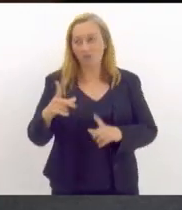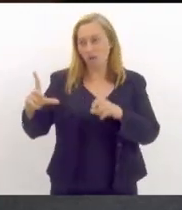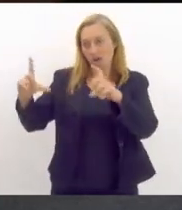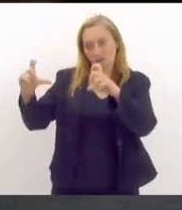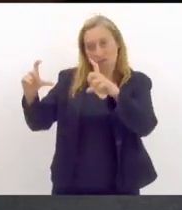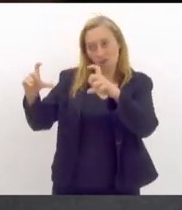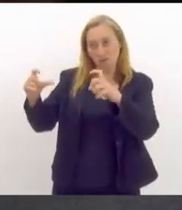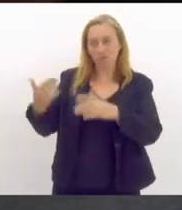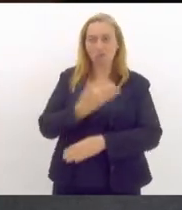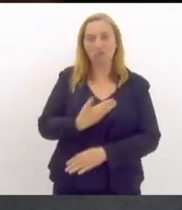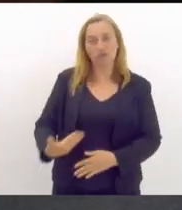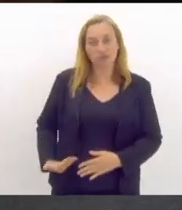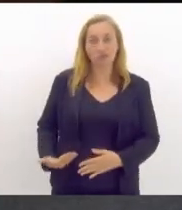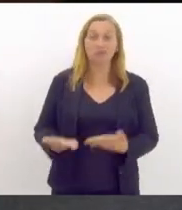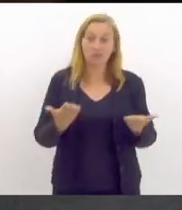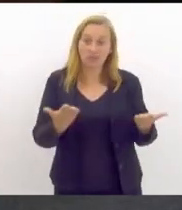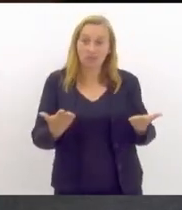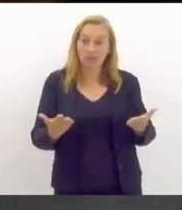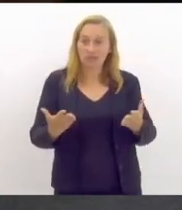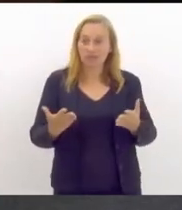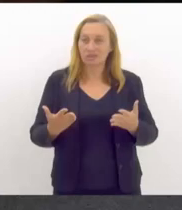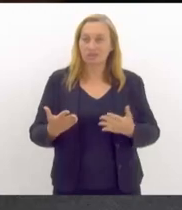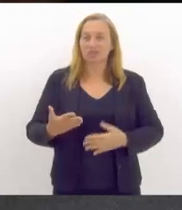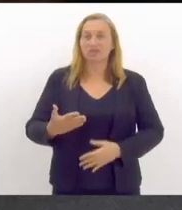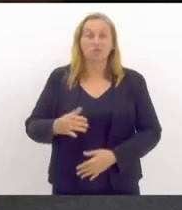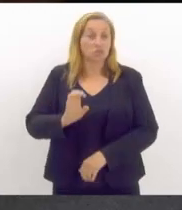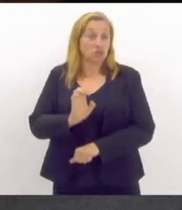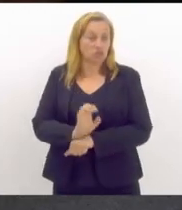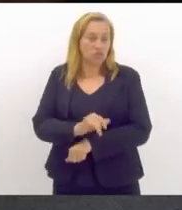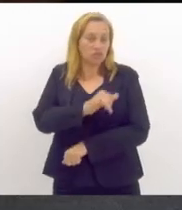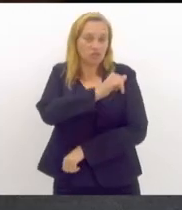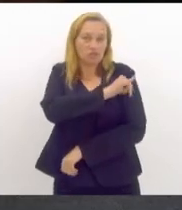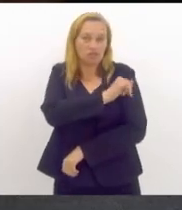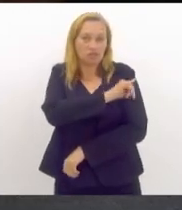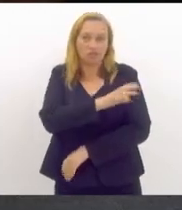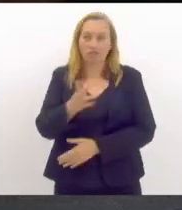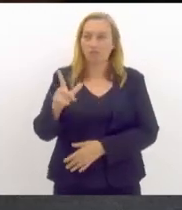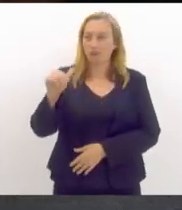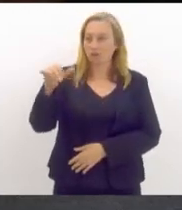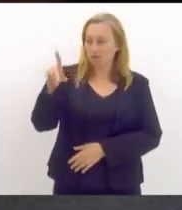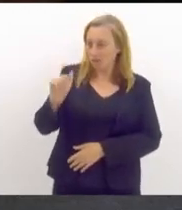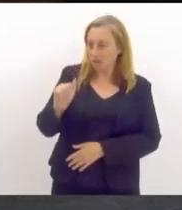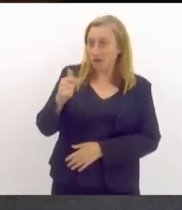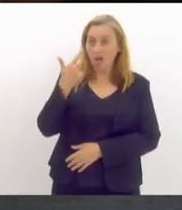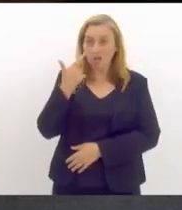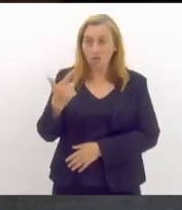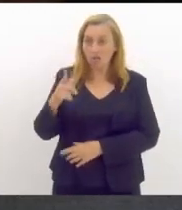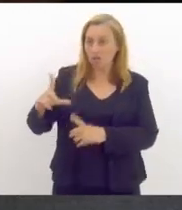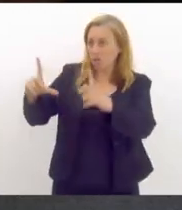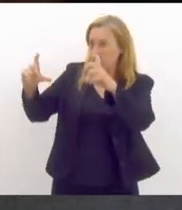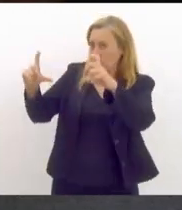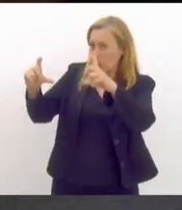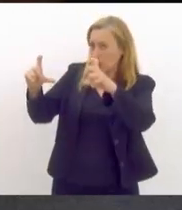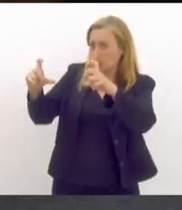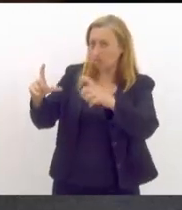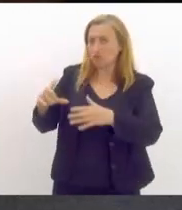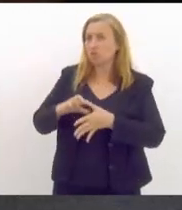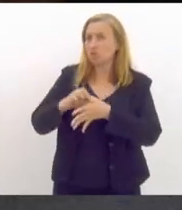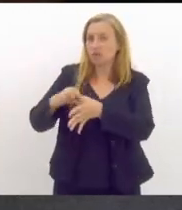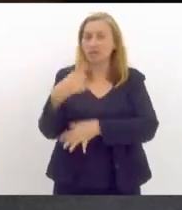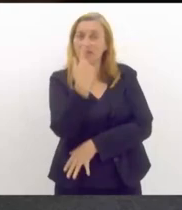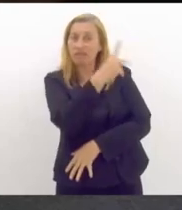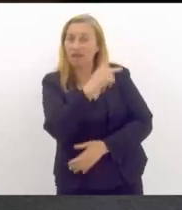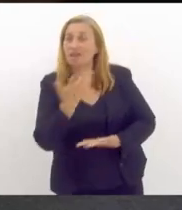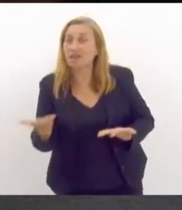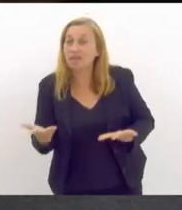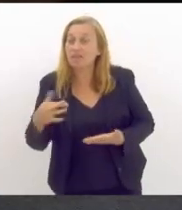do governador autoridade máxima do Estado né com a Ludmila eu tô aqui pegando a foto do líder dele